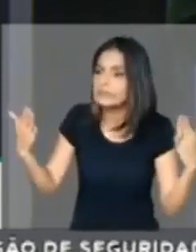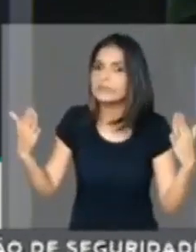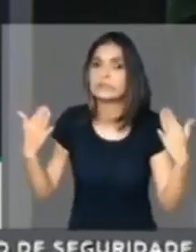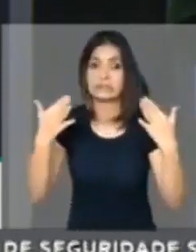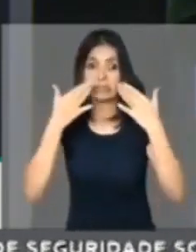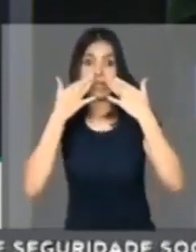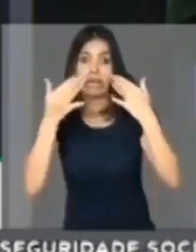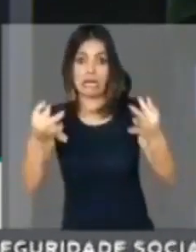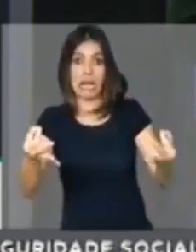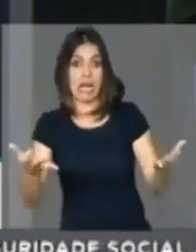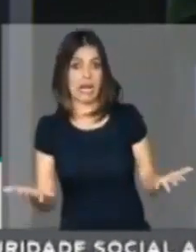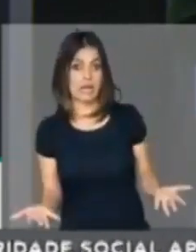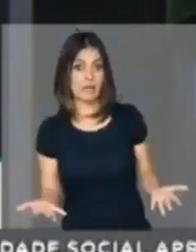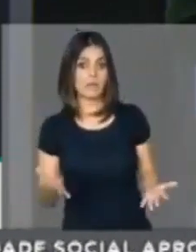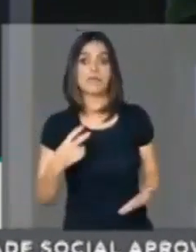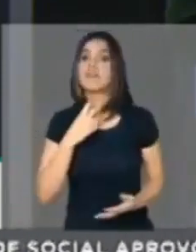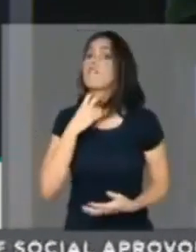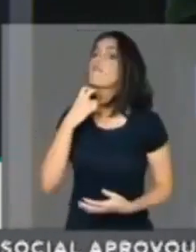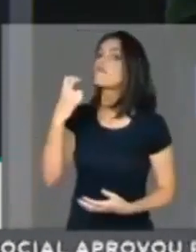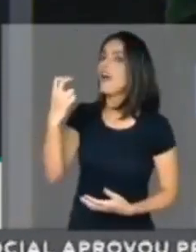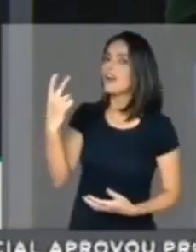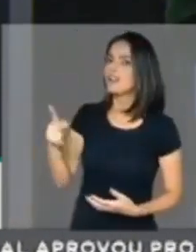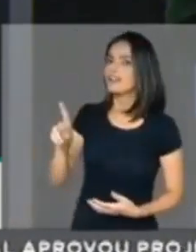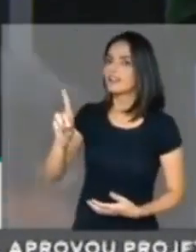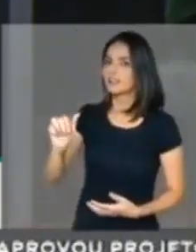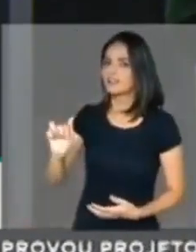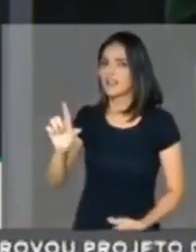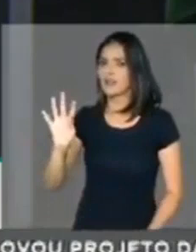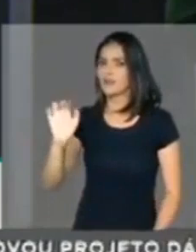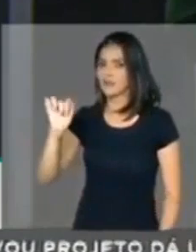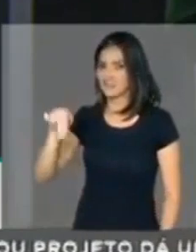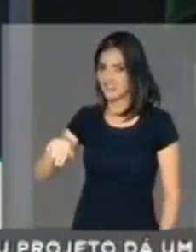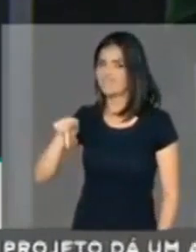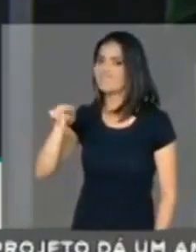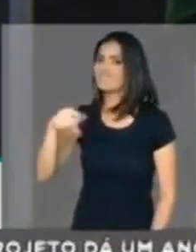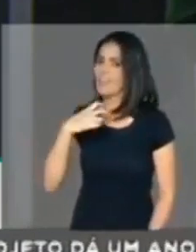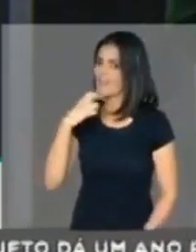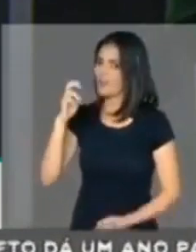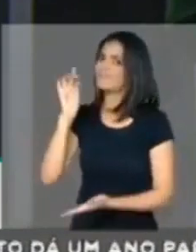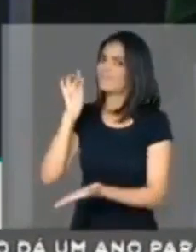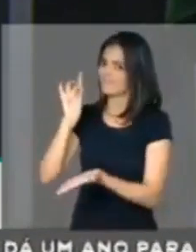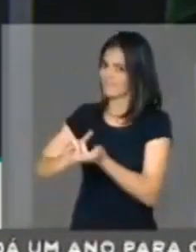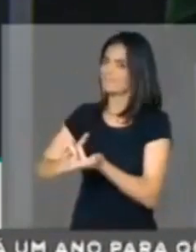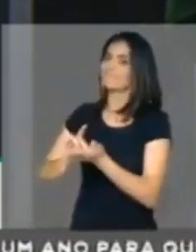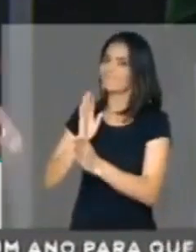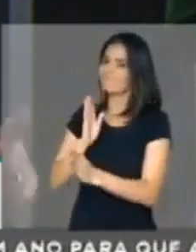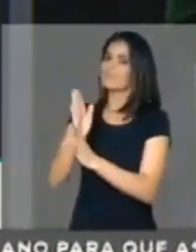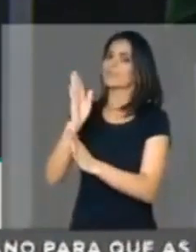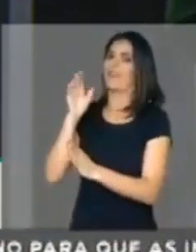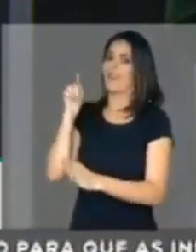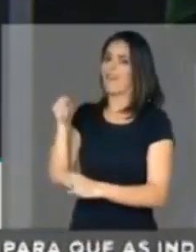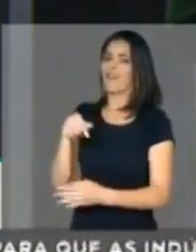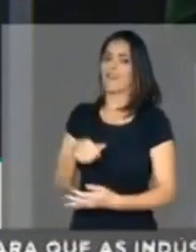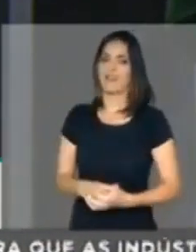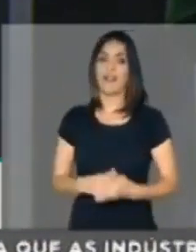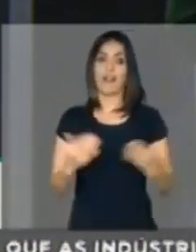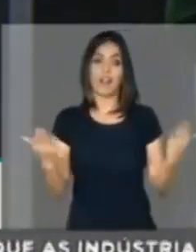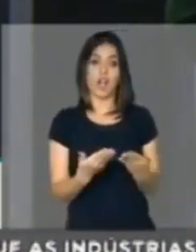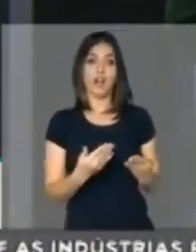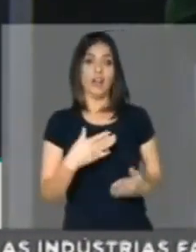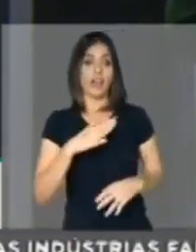hoje covardemente não quis vir aqui a esta casa, num requerimento meu, de minha autoria, aprovado